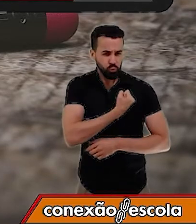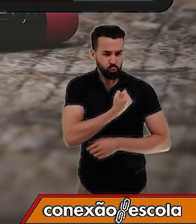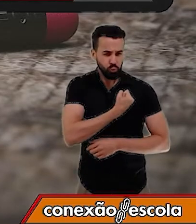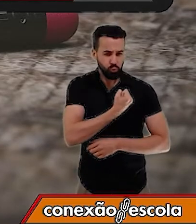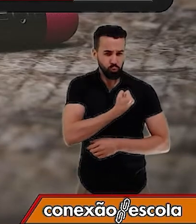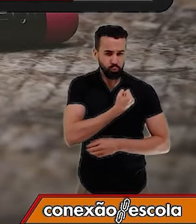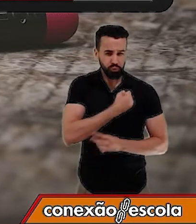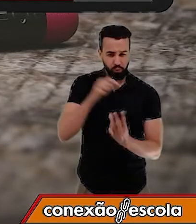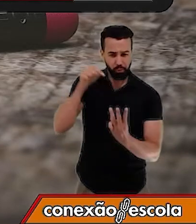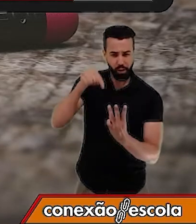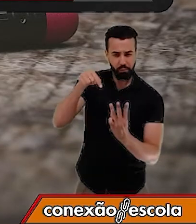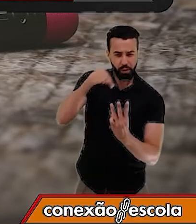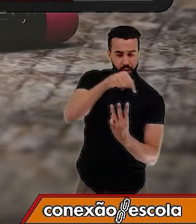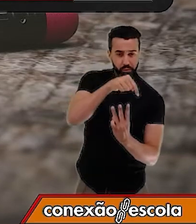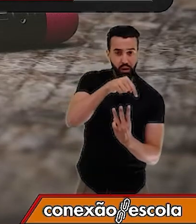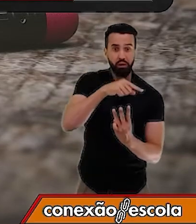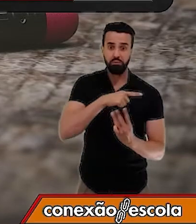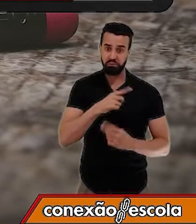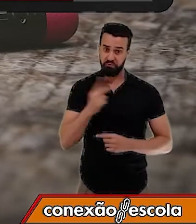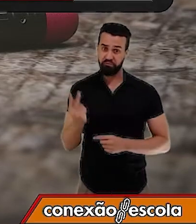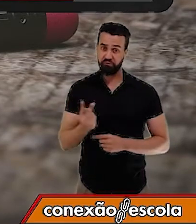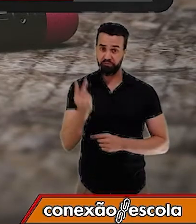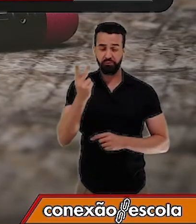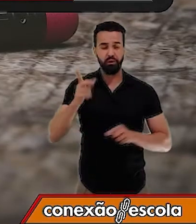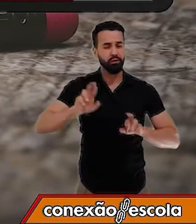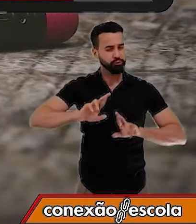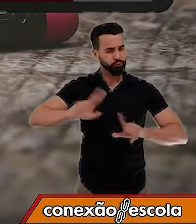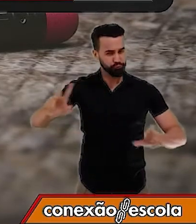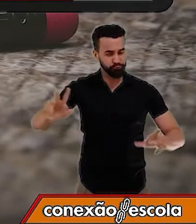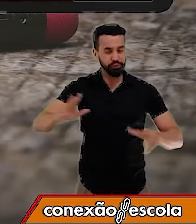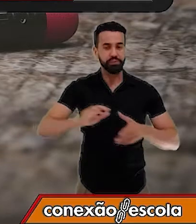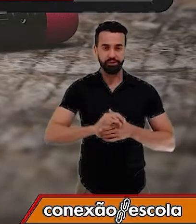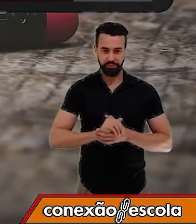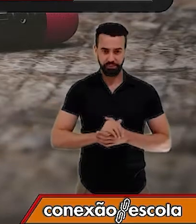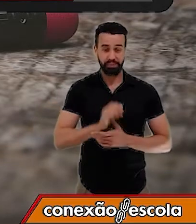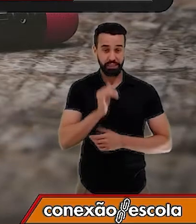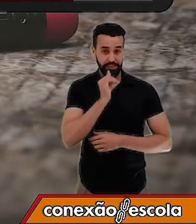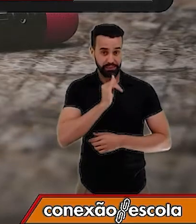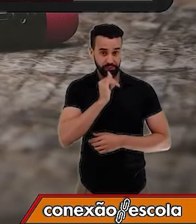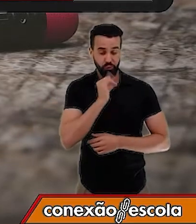ter um valor diferente. Utilizei aí um exemplo do número